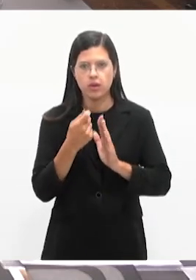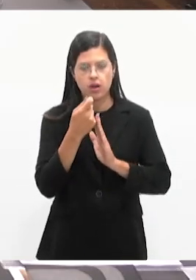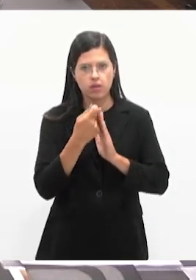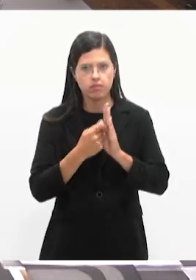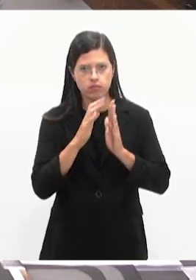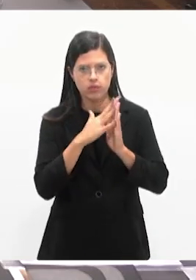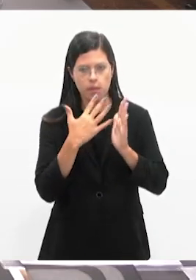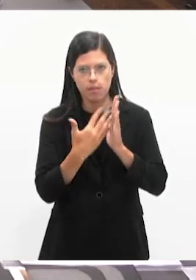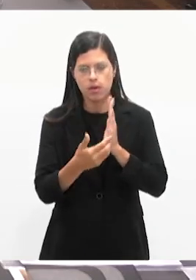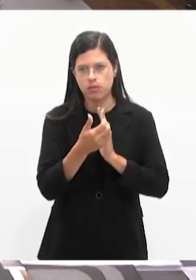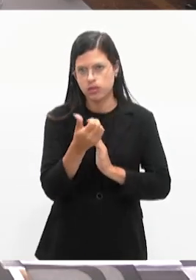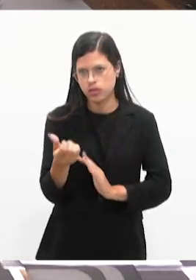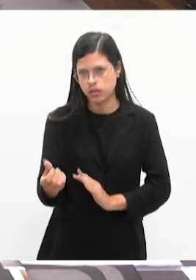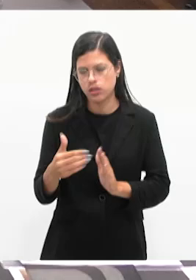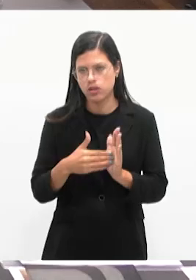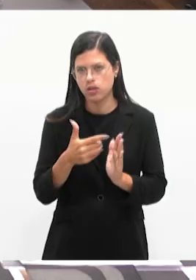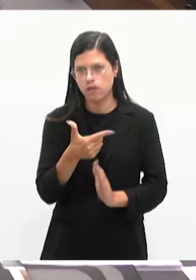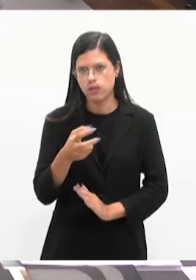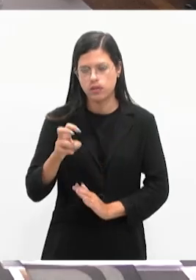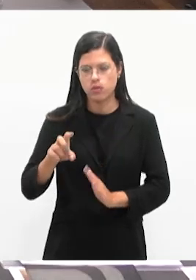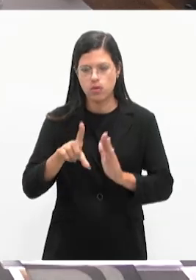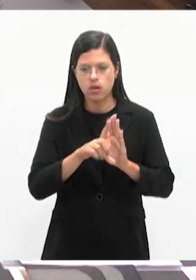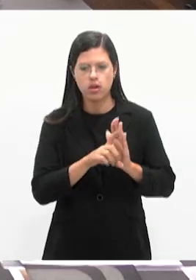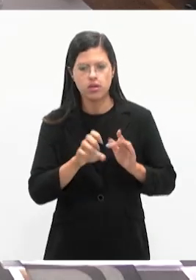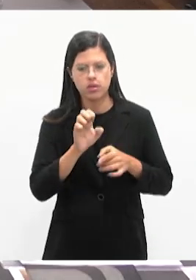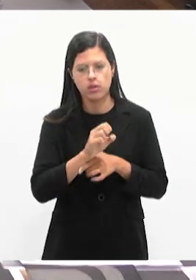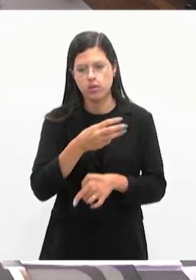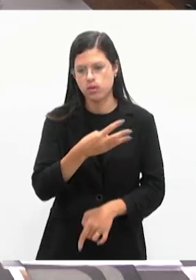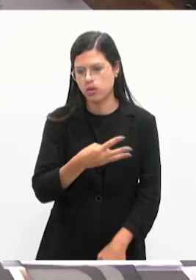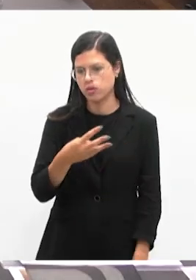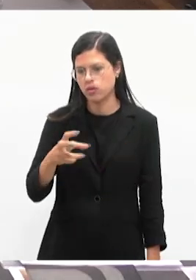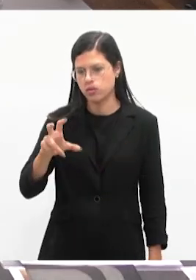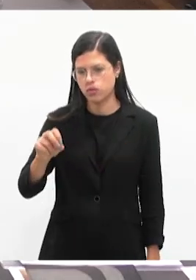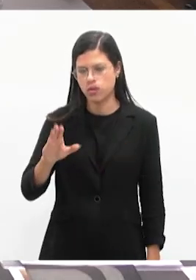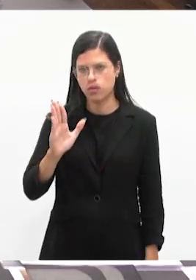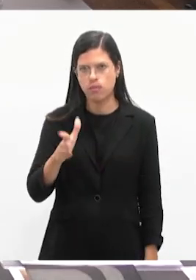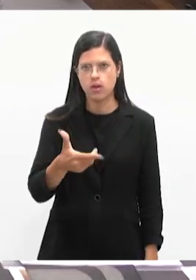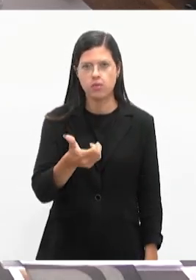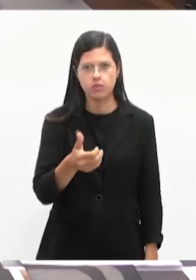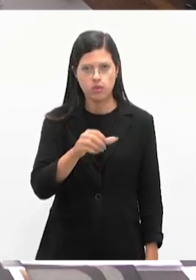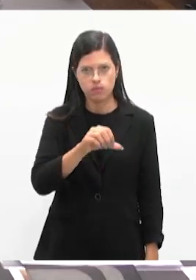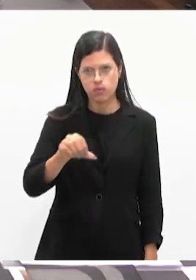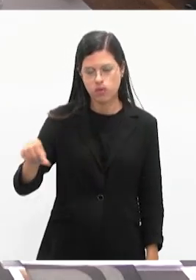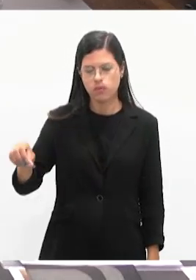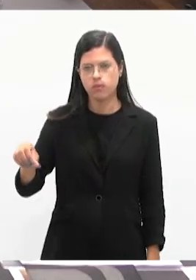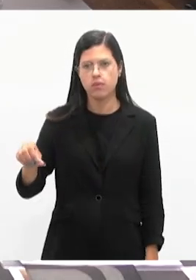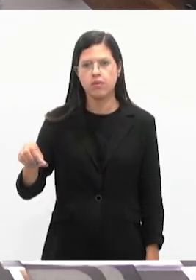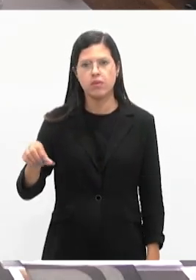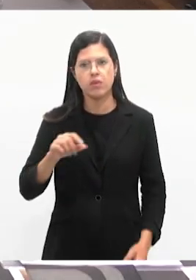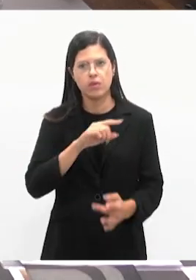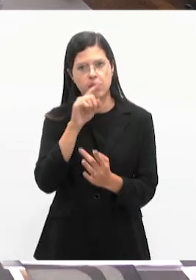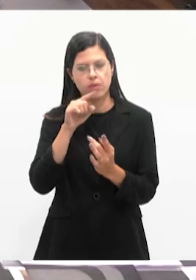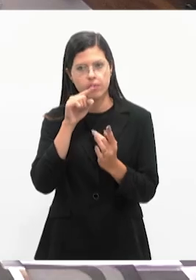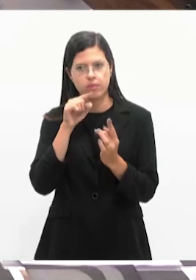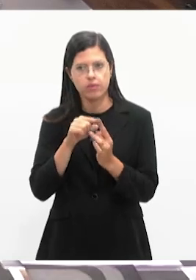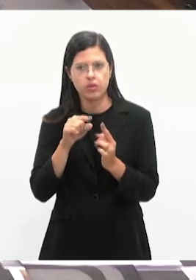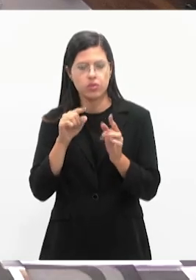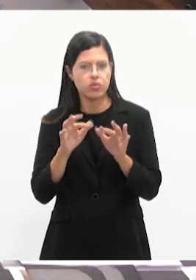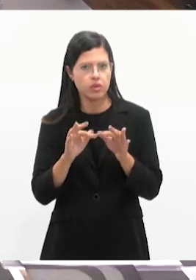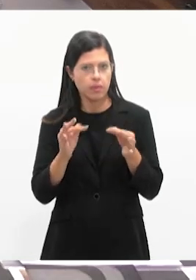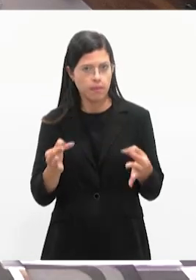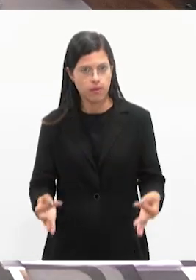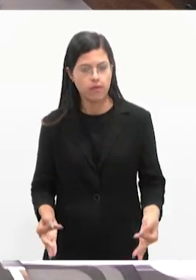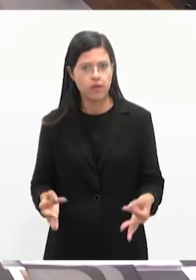tabelas 16 a 25 da Lei Estadual número 3.350, de 1999, visando a simplificação